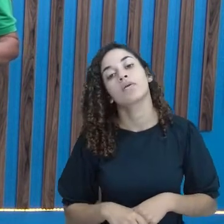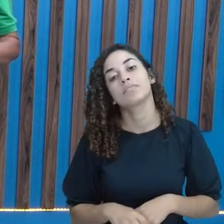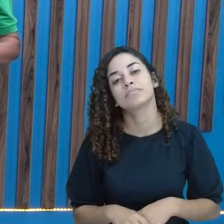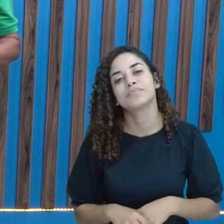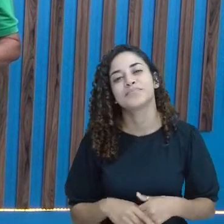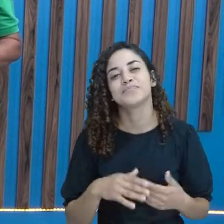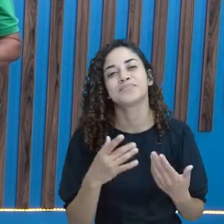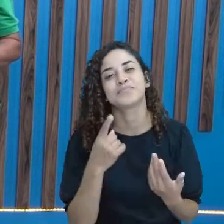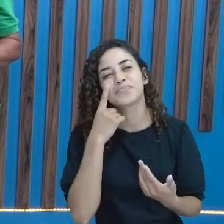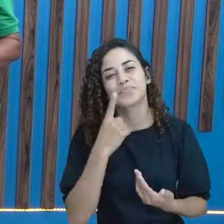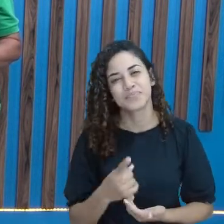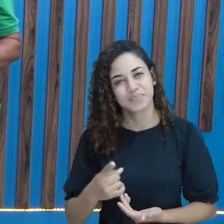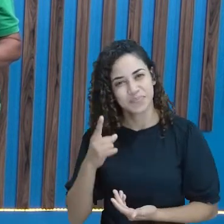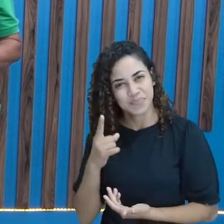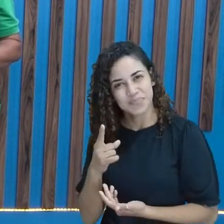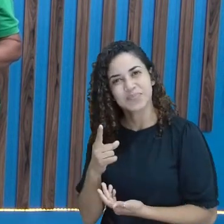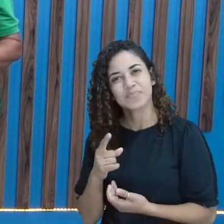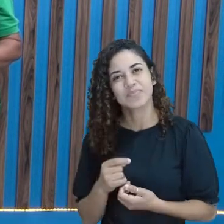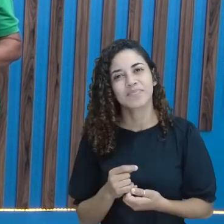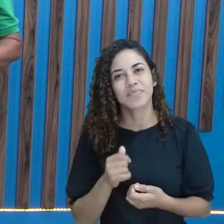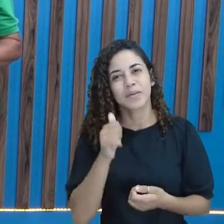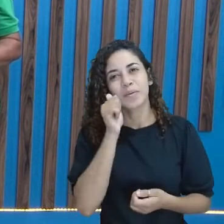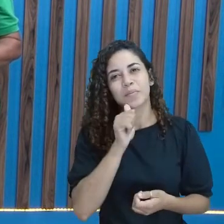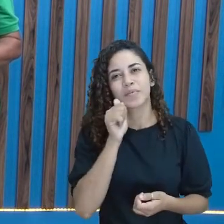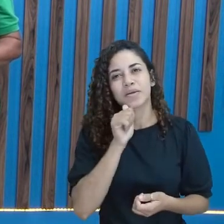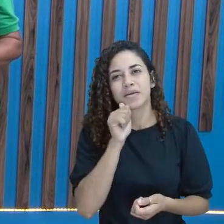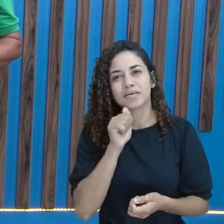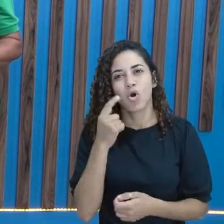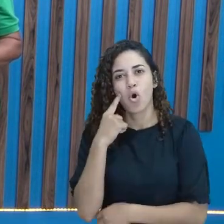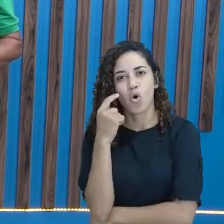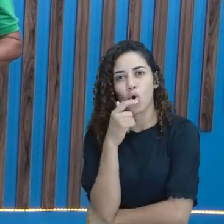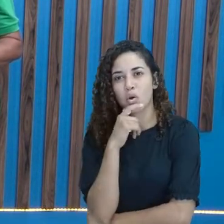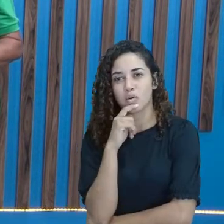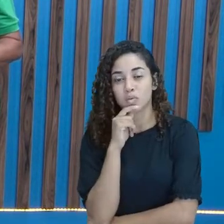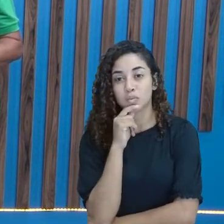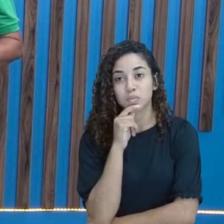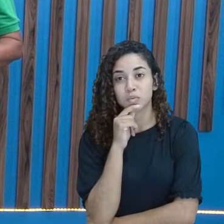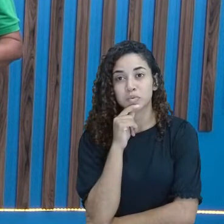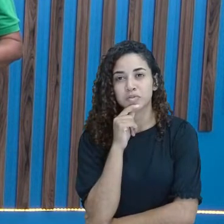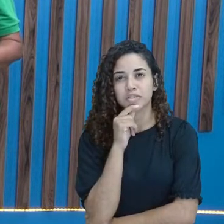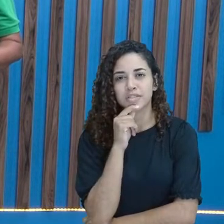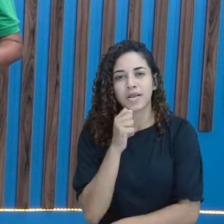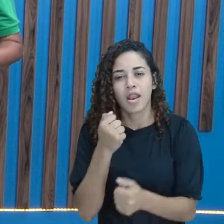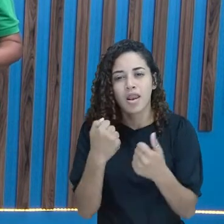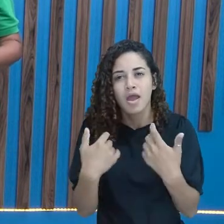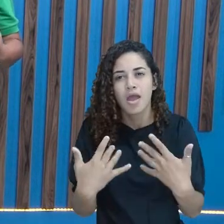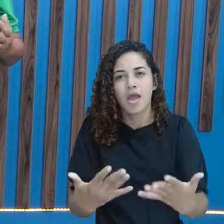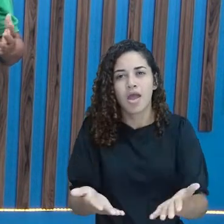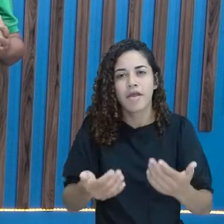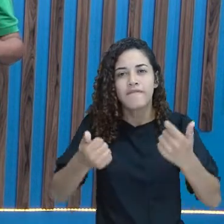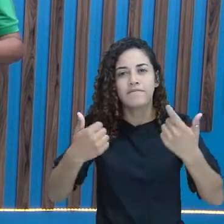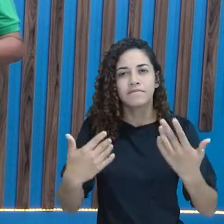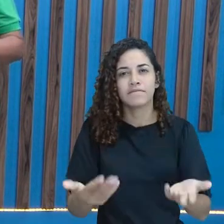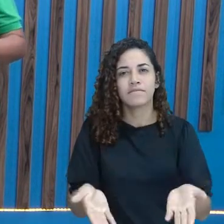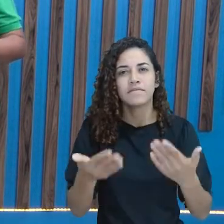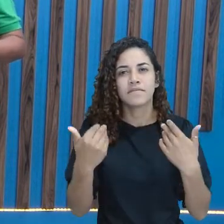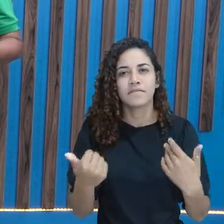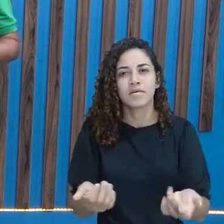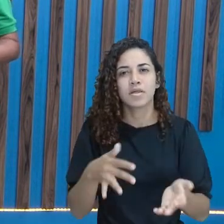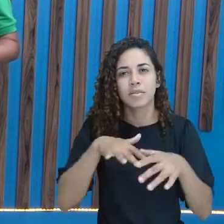Observe aí agora esta bailarina. Veja a leveza dos seus